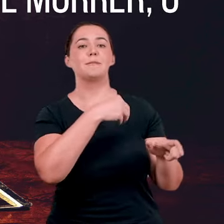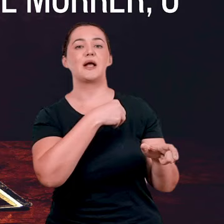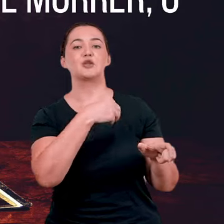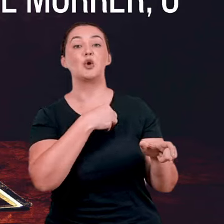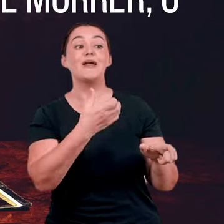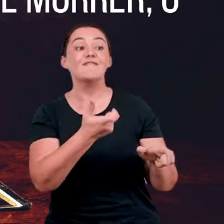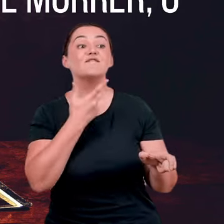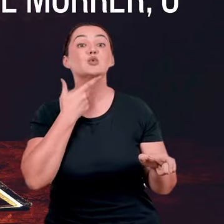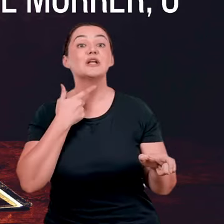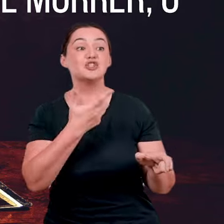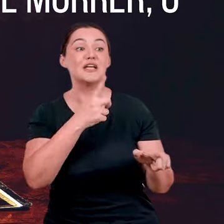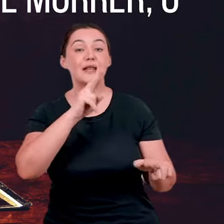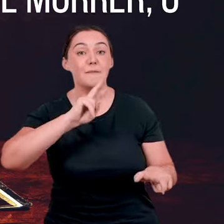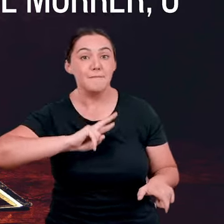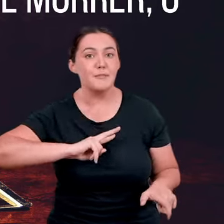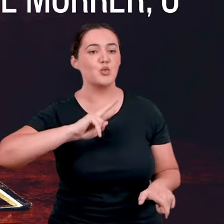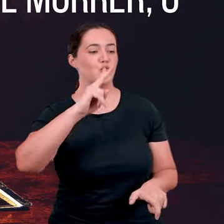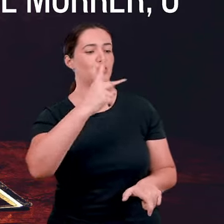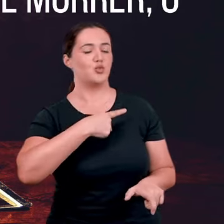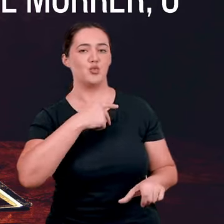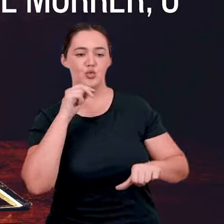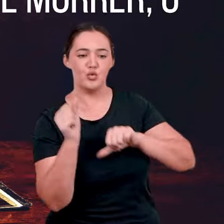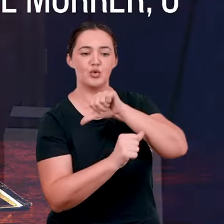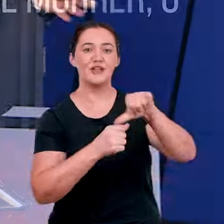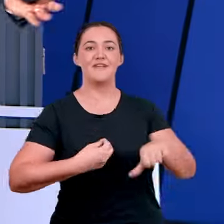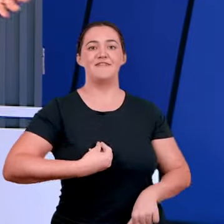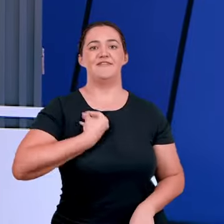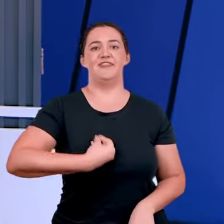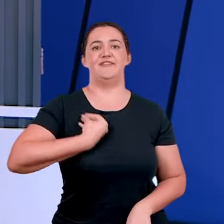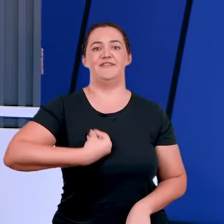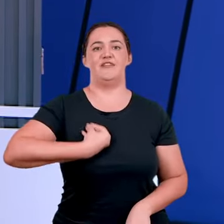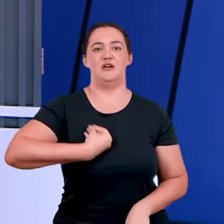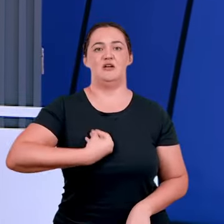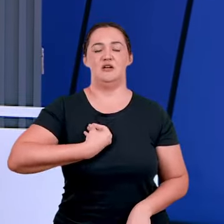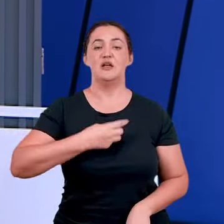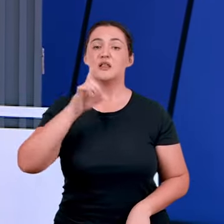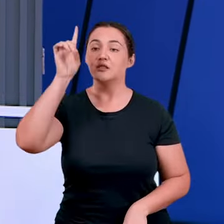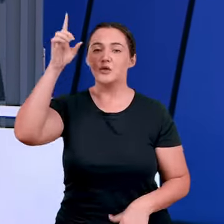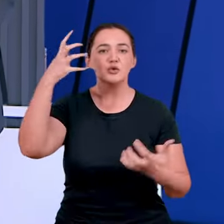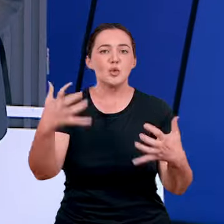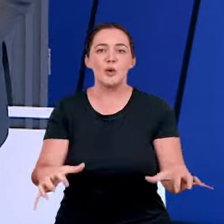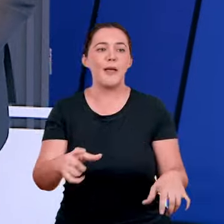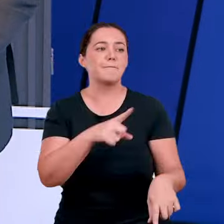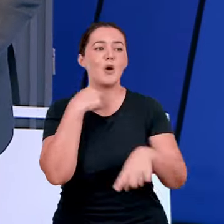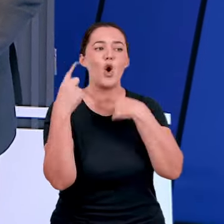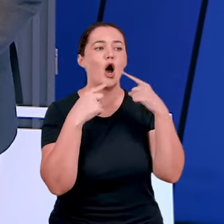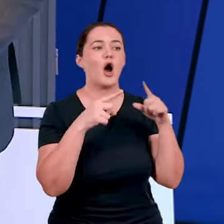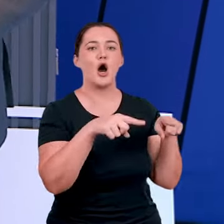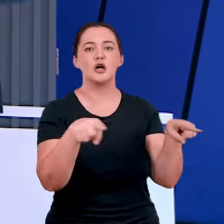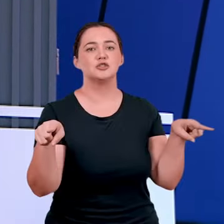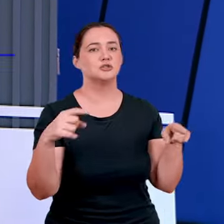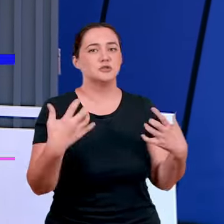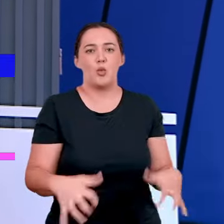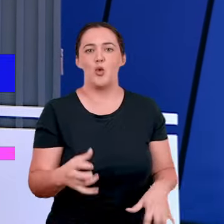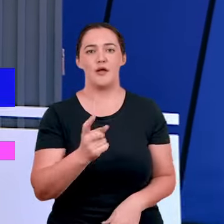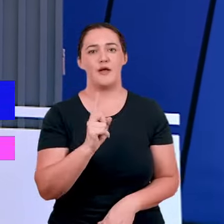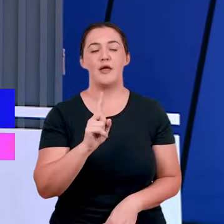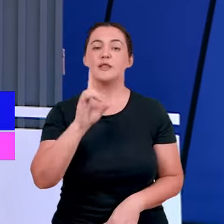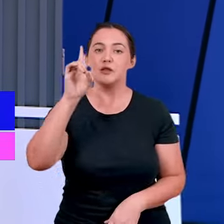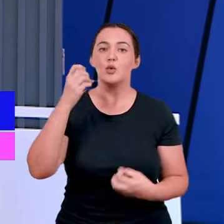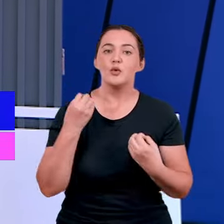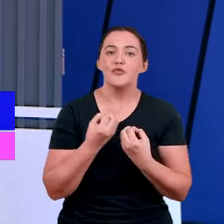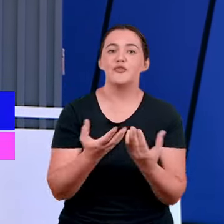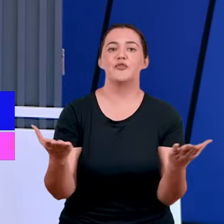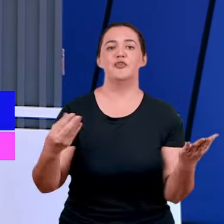o ímpio se converta do seu caminho e viva. Amém? Deus não quer condenar ninguém. E quando eu falo para